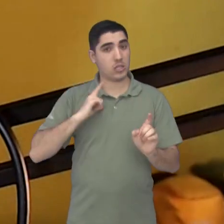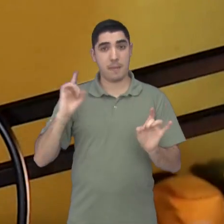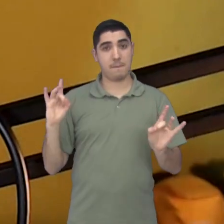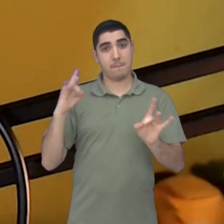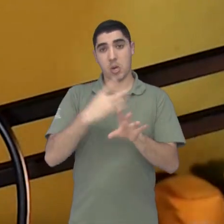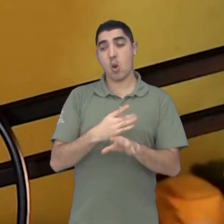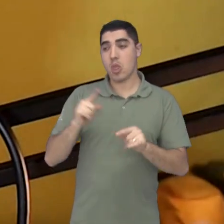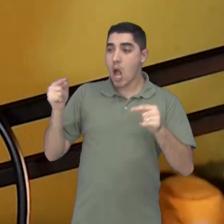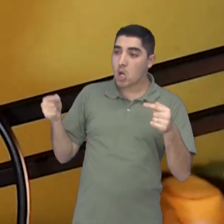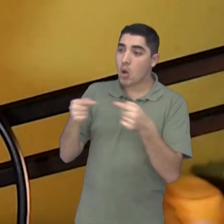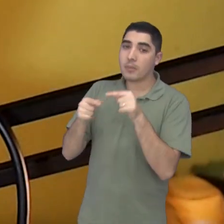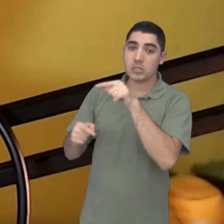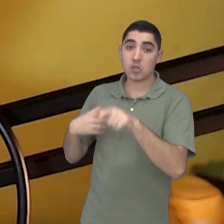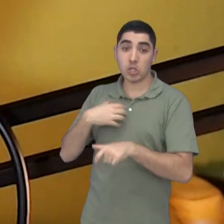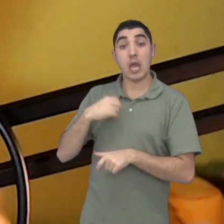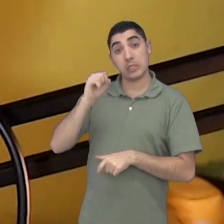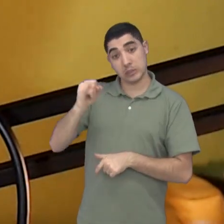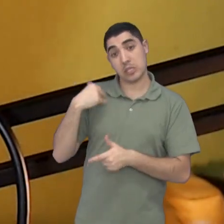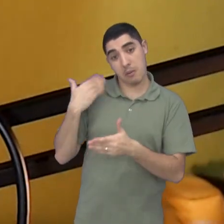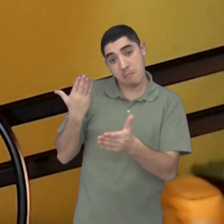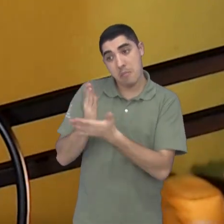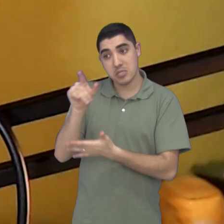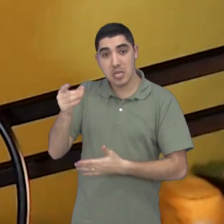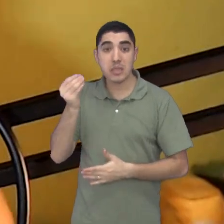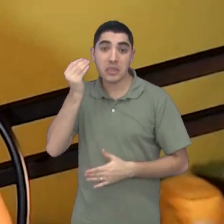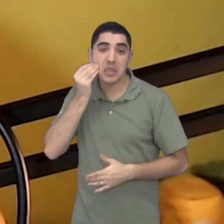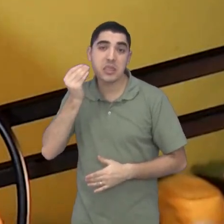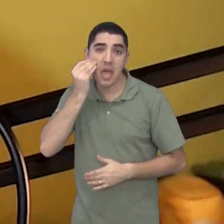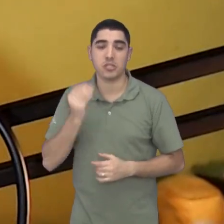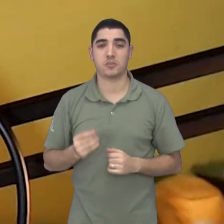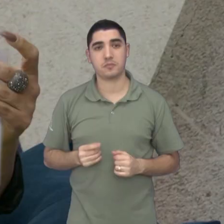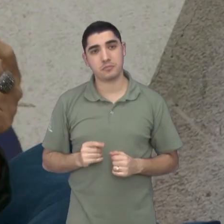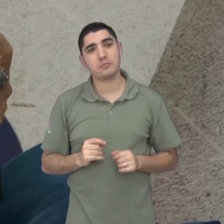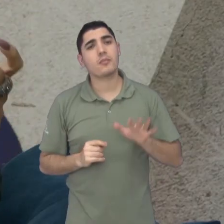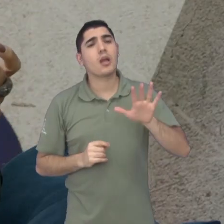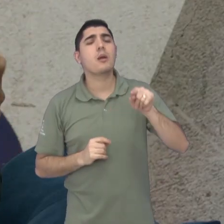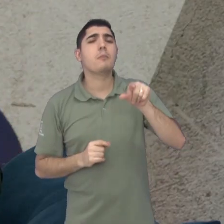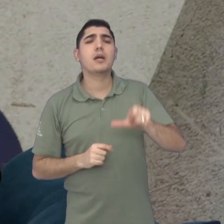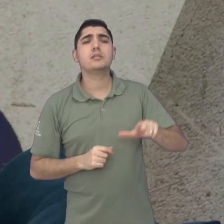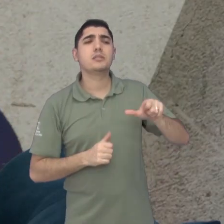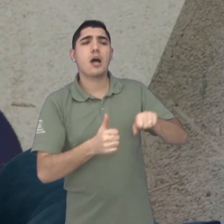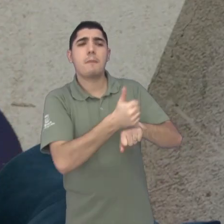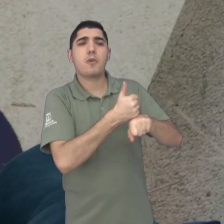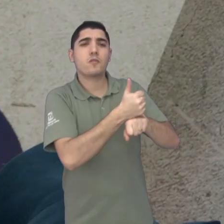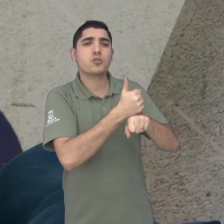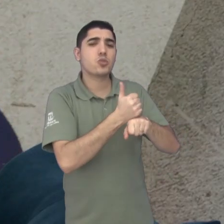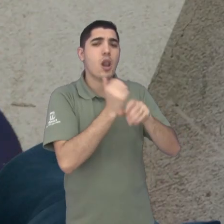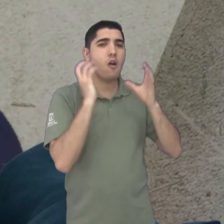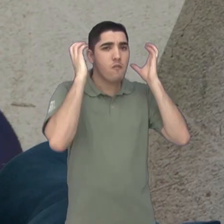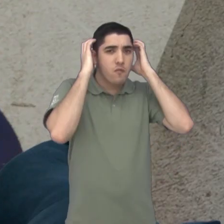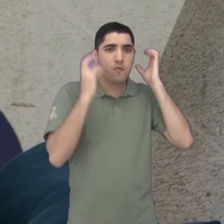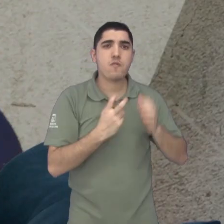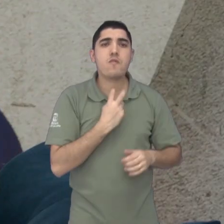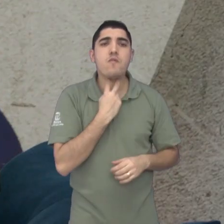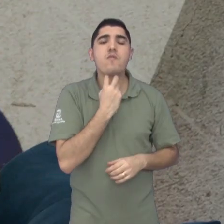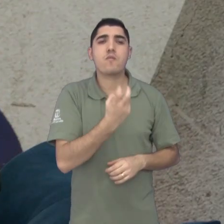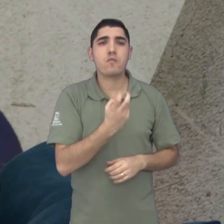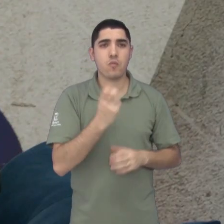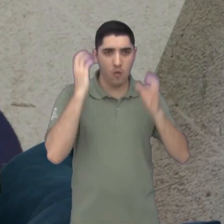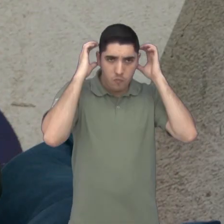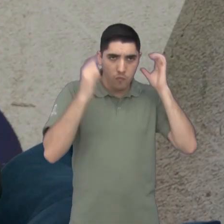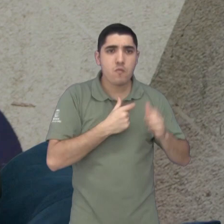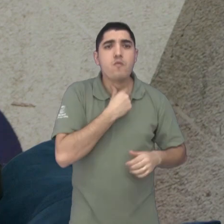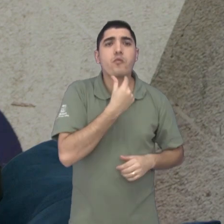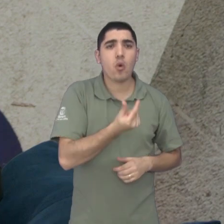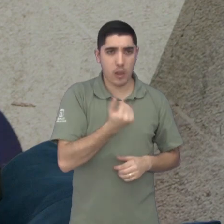que eles pretendem escolher caso eu passe no teste. Quanto à fonoaudióloga, a fono, ela